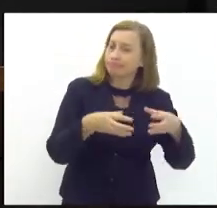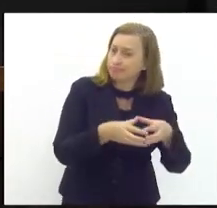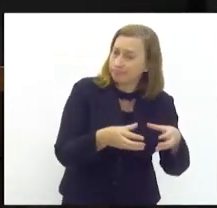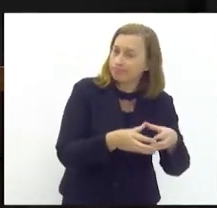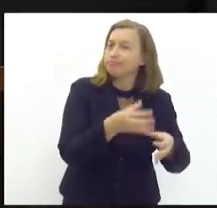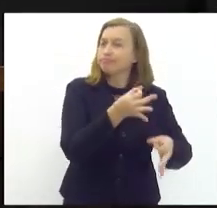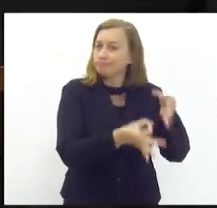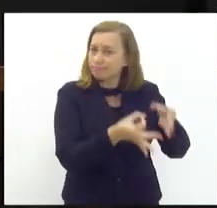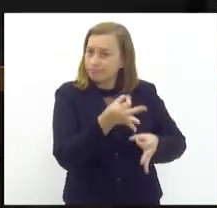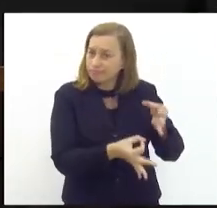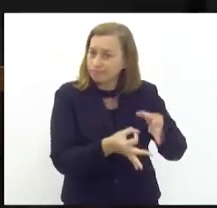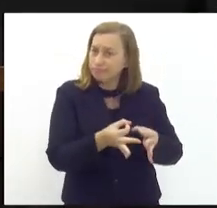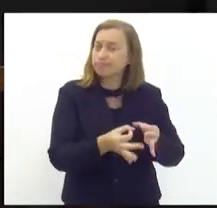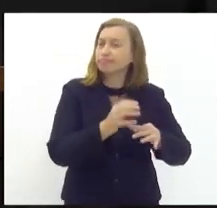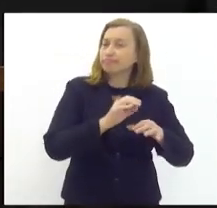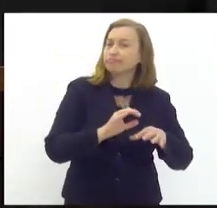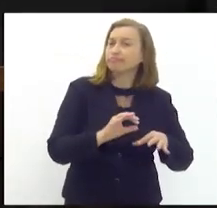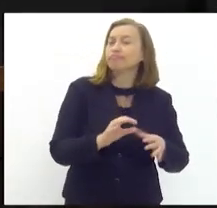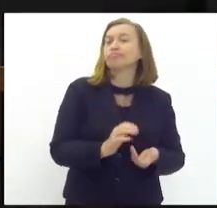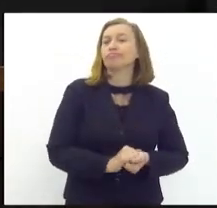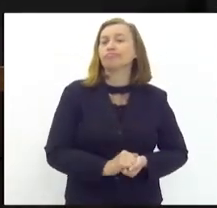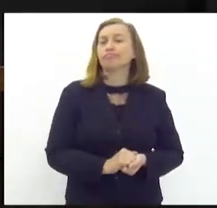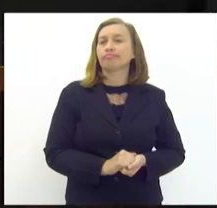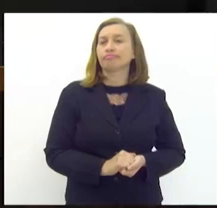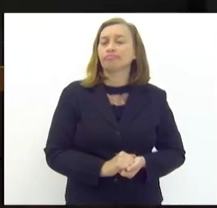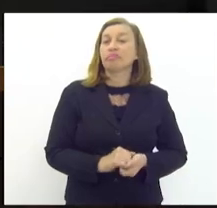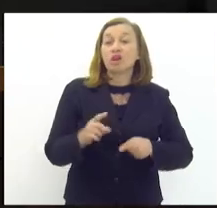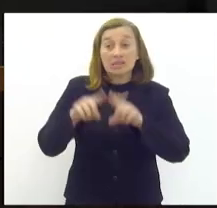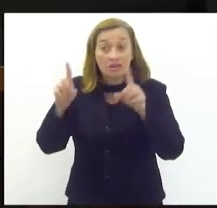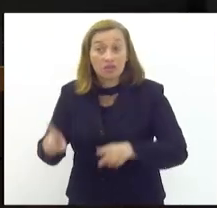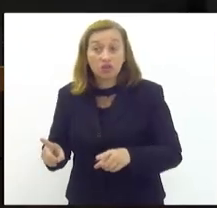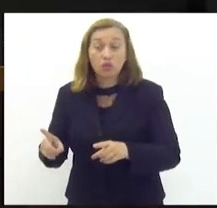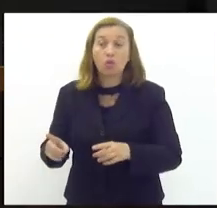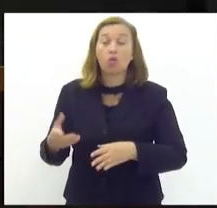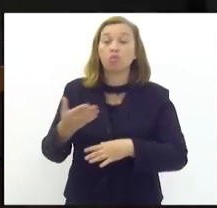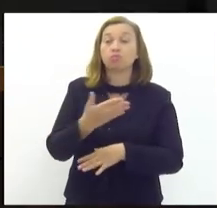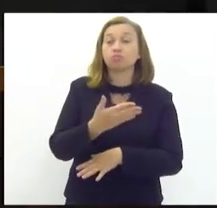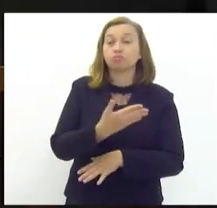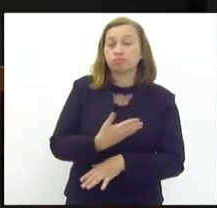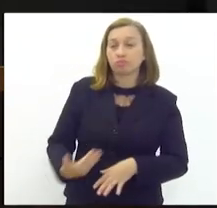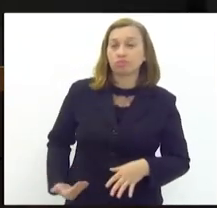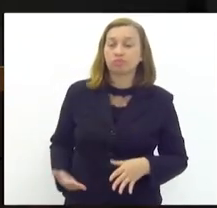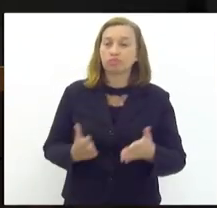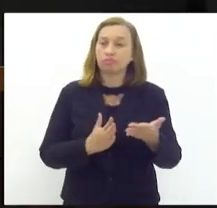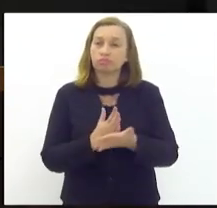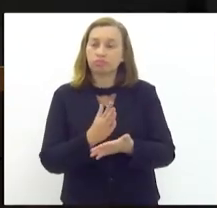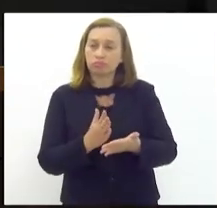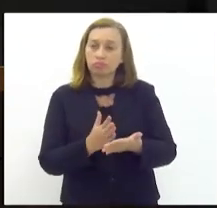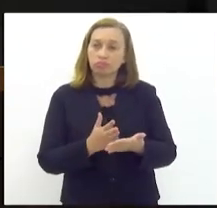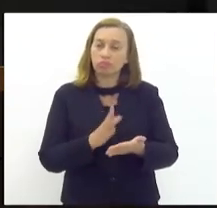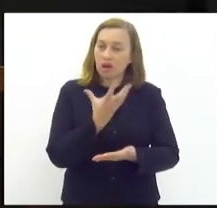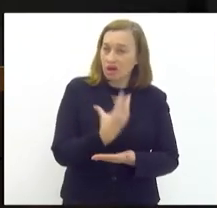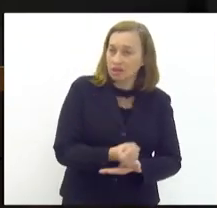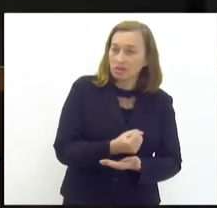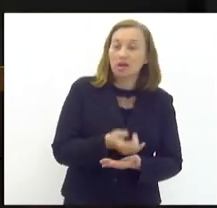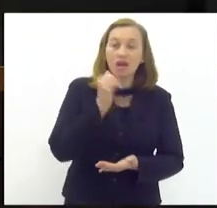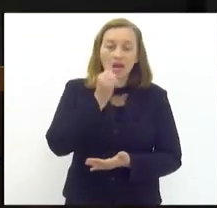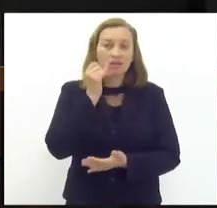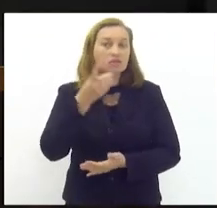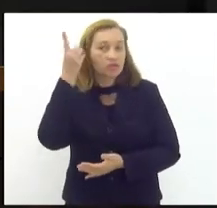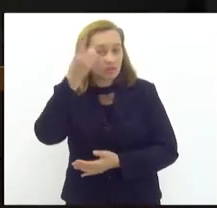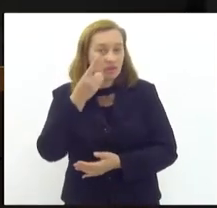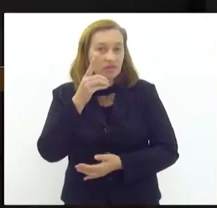constituições de Justiça pela juridicidade e de servidores públicos favorável relatores deputados Vinícius